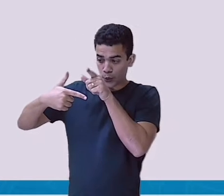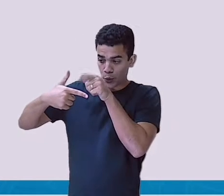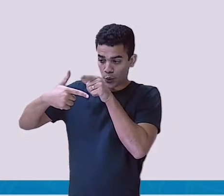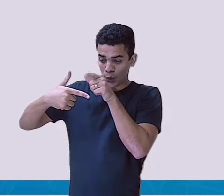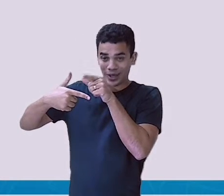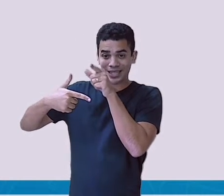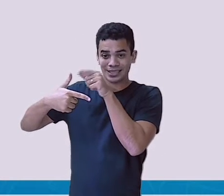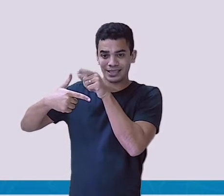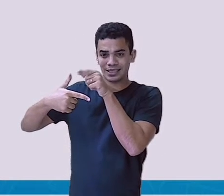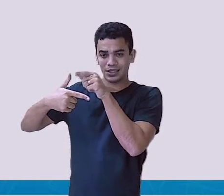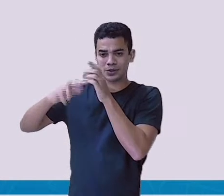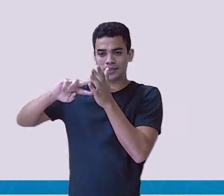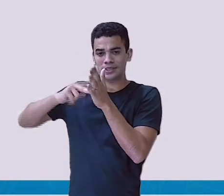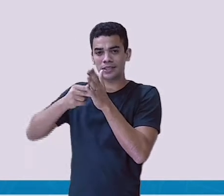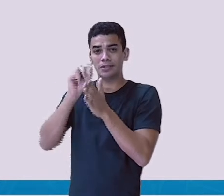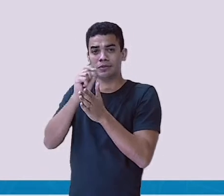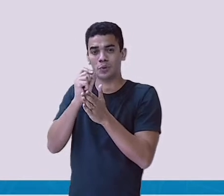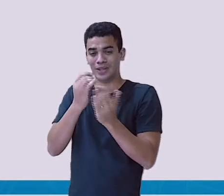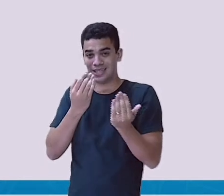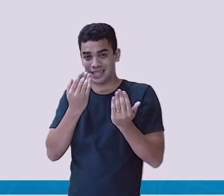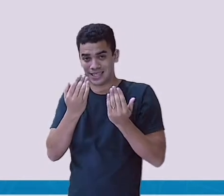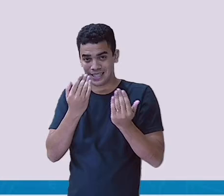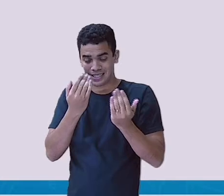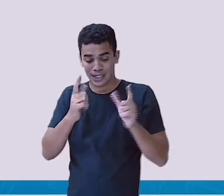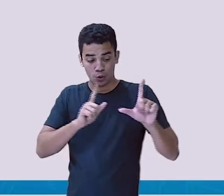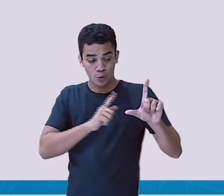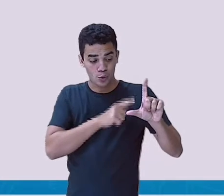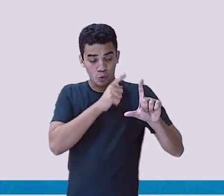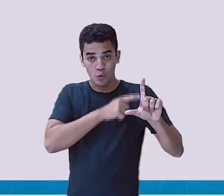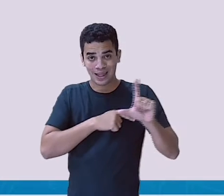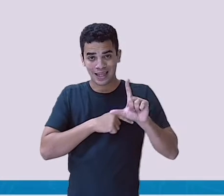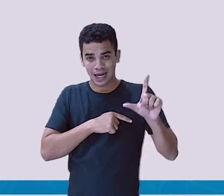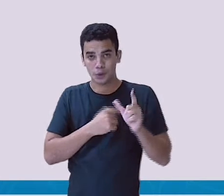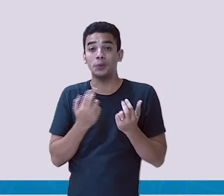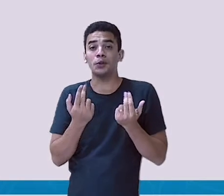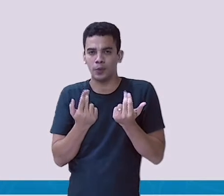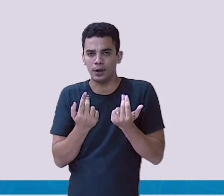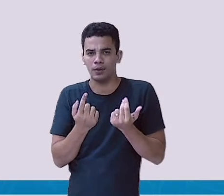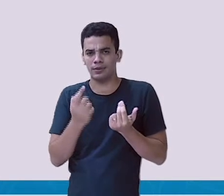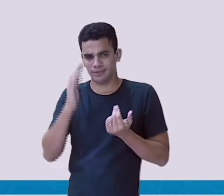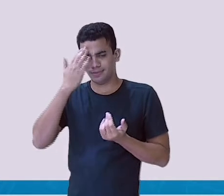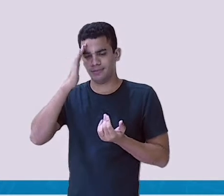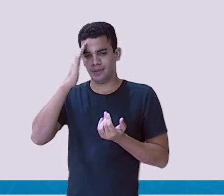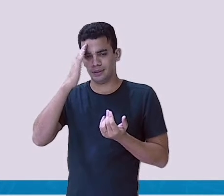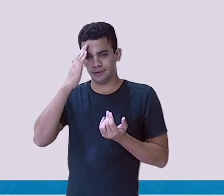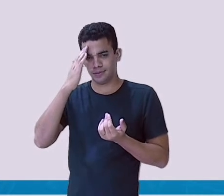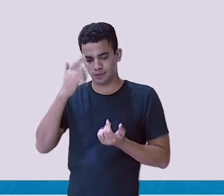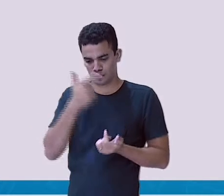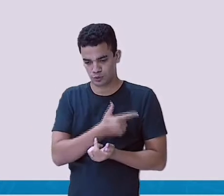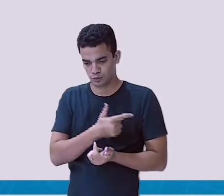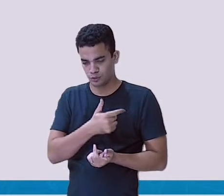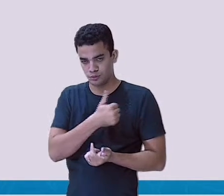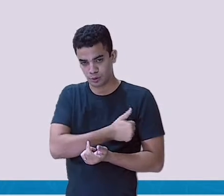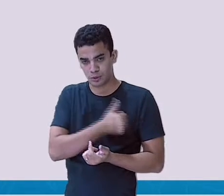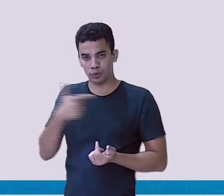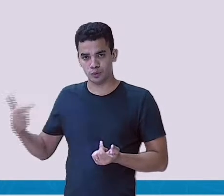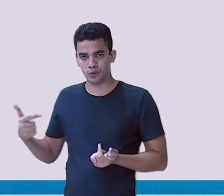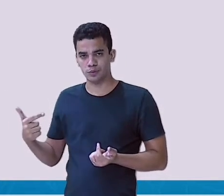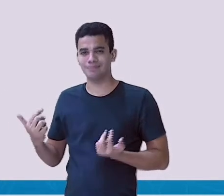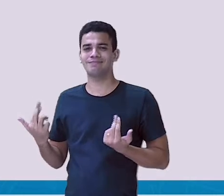AB é congruente a EG e o lado AC é congruente ao lado